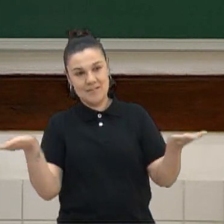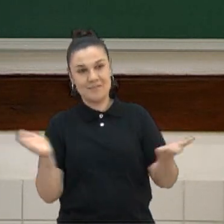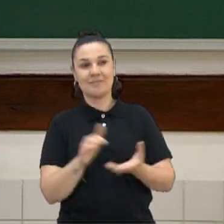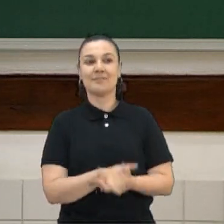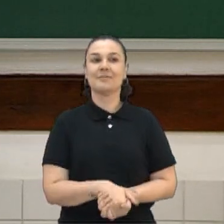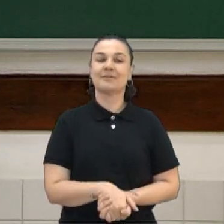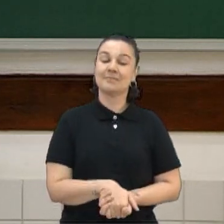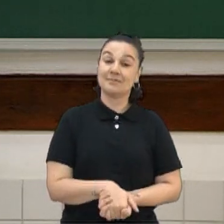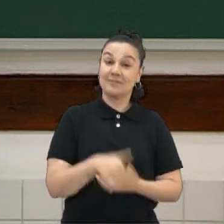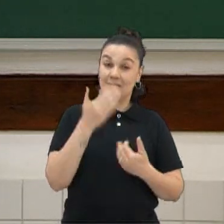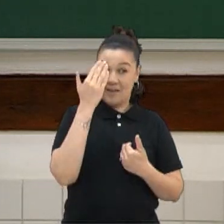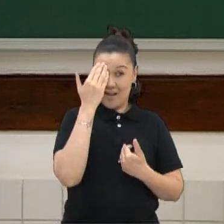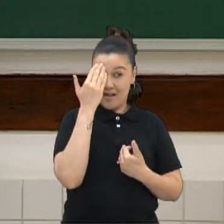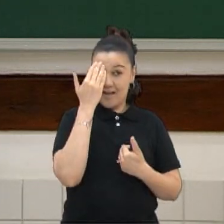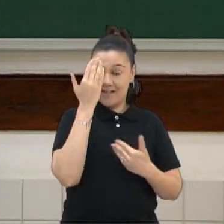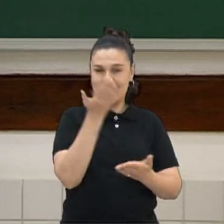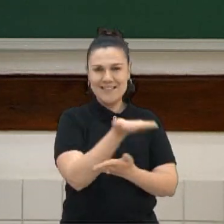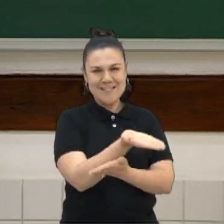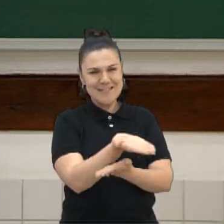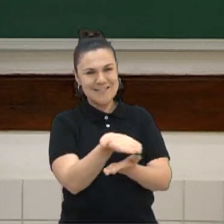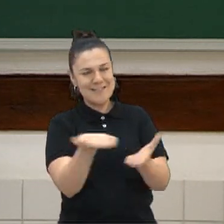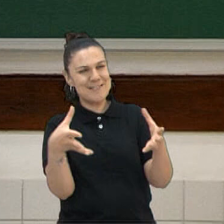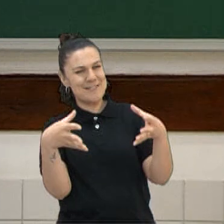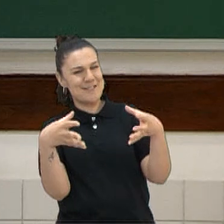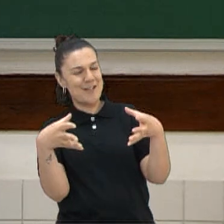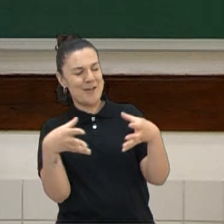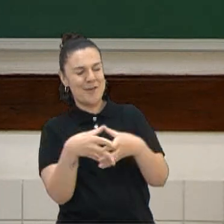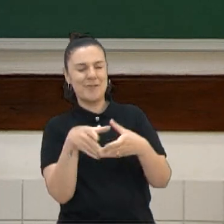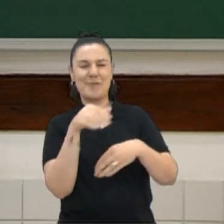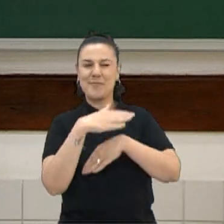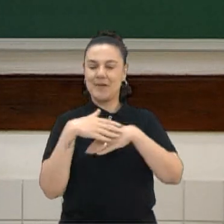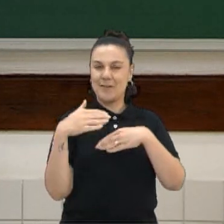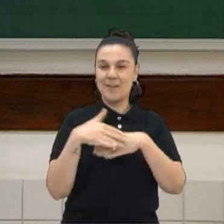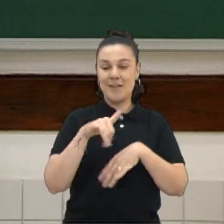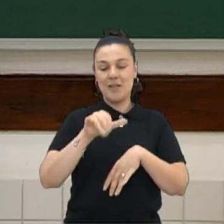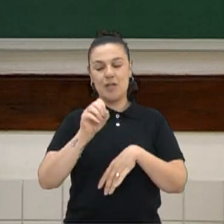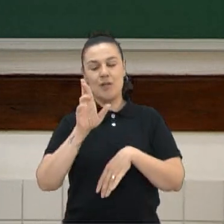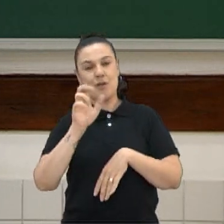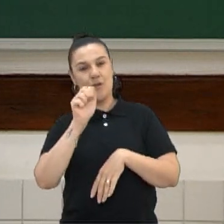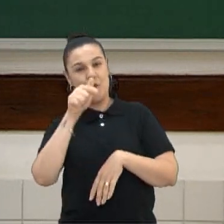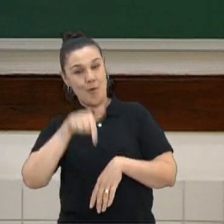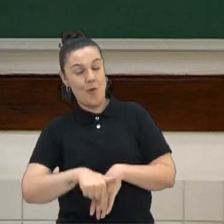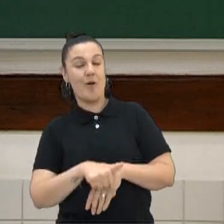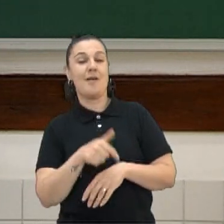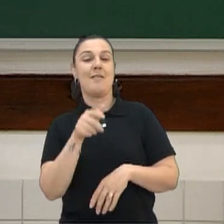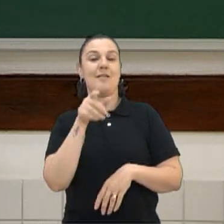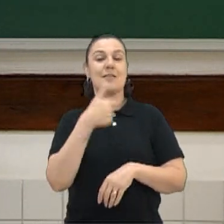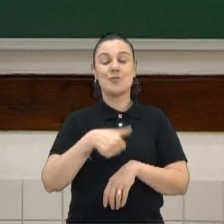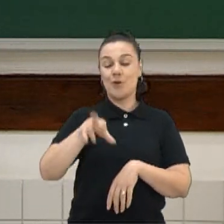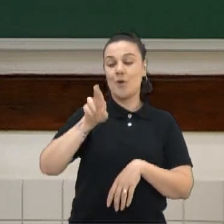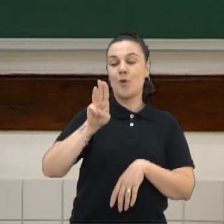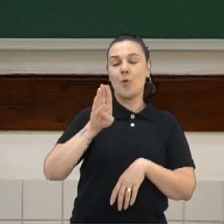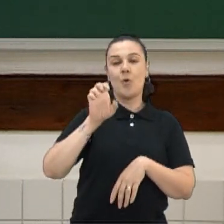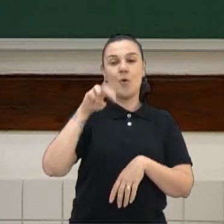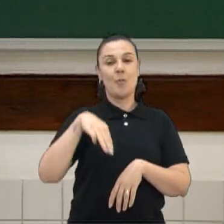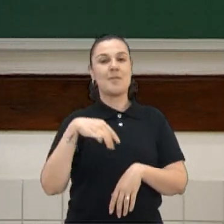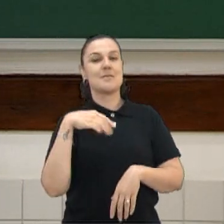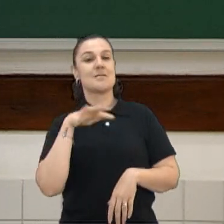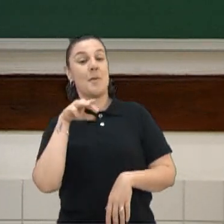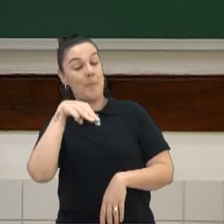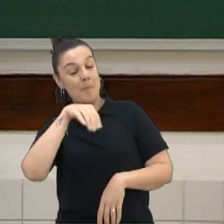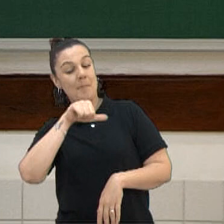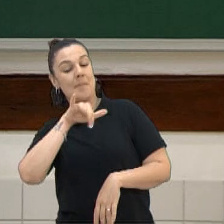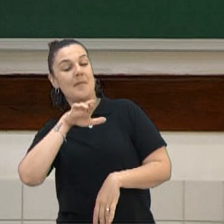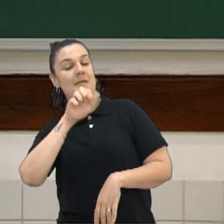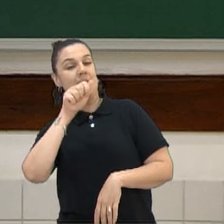de vocês, agradecer essa produção maravilhosa, ao Johan nos botões, ao seu Rubens da câmera, a Miriam que está